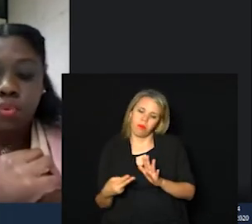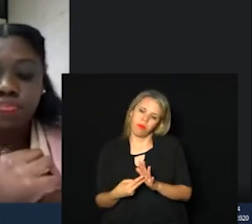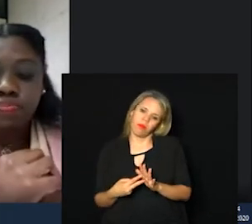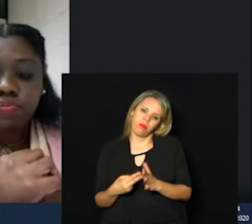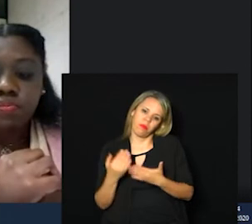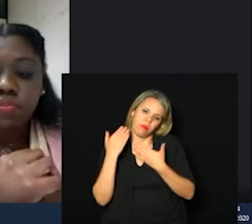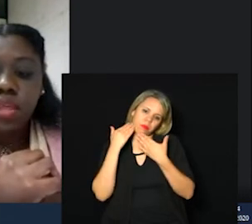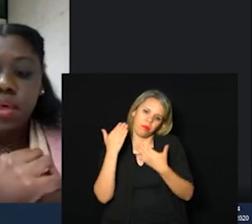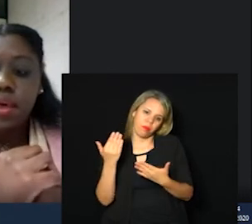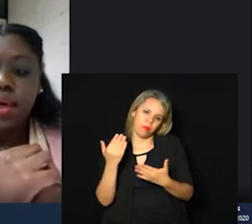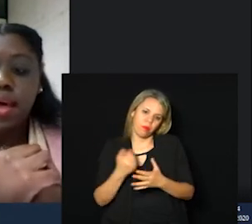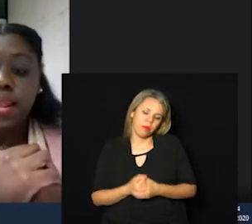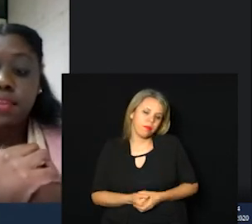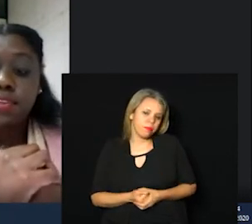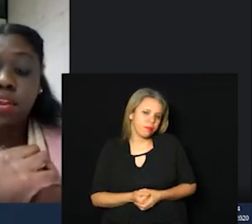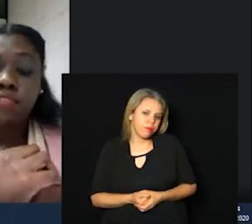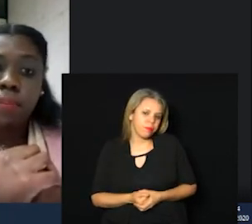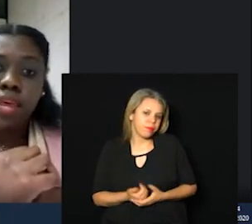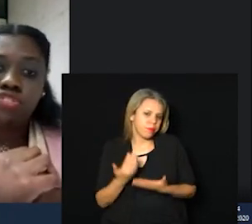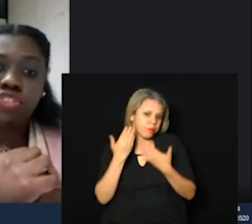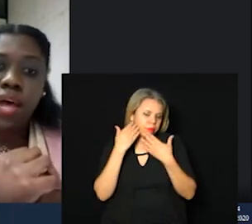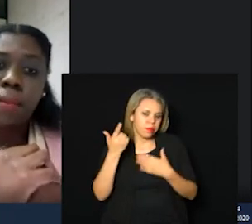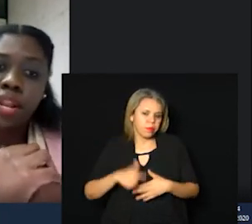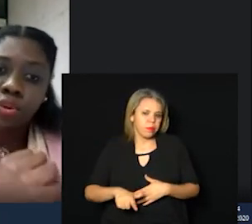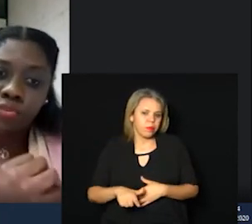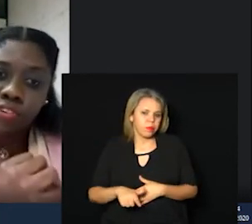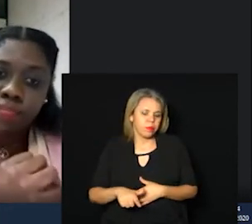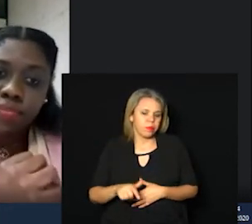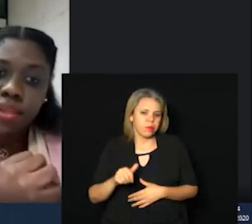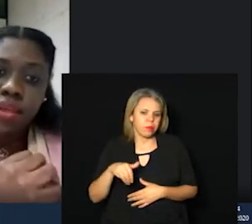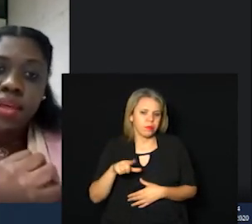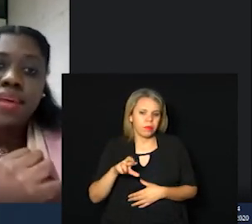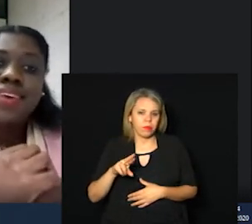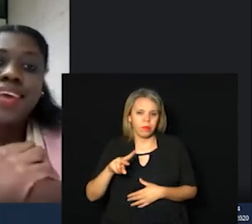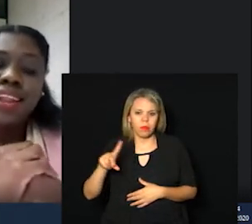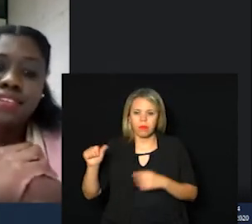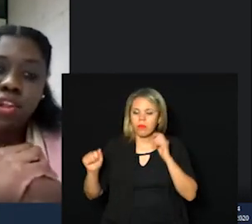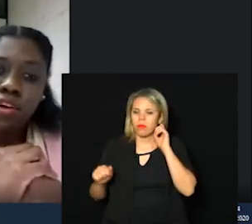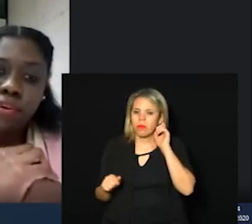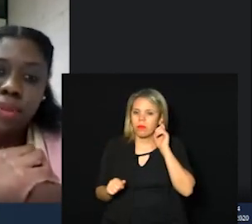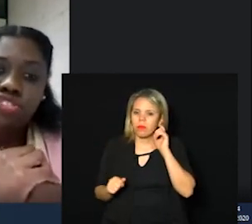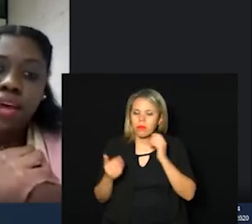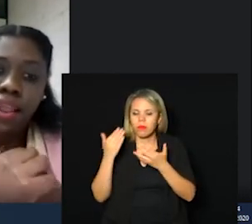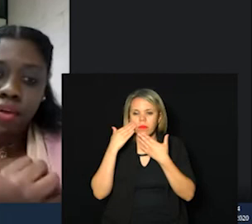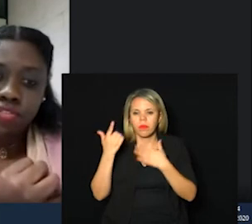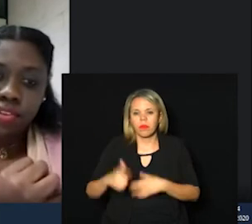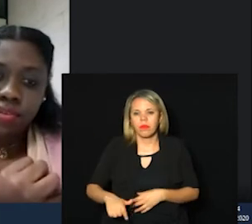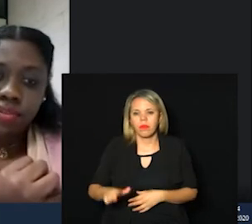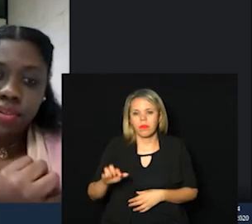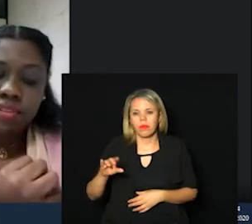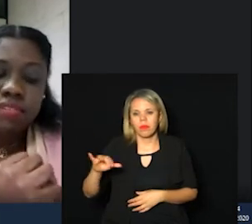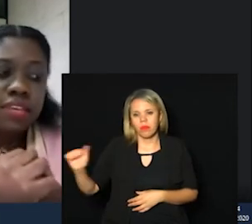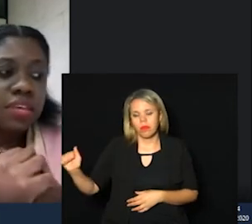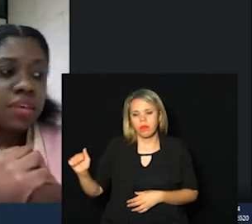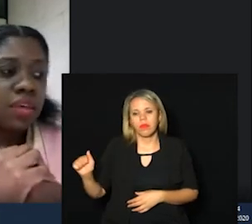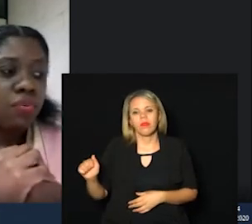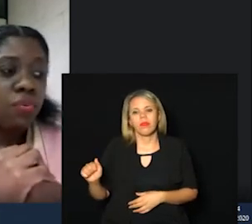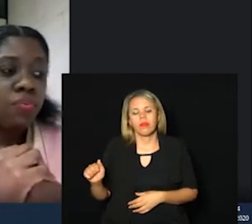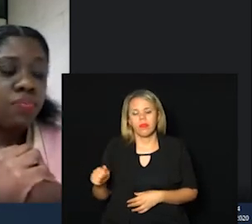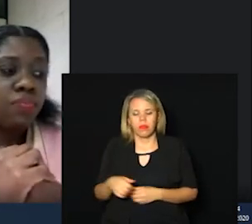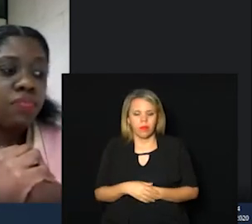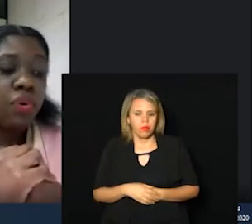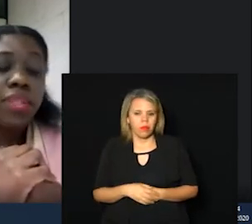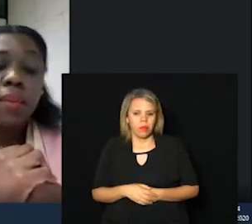muito, agradecer novamente a Marlova e agradecer novamente a Gláucia. Assim,